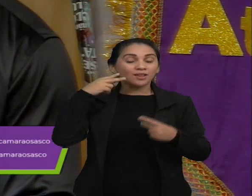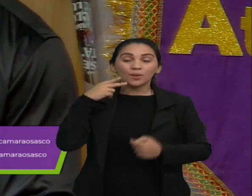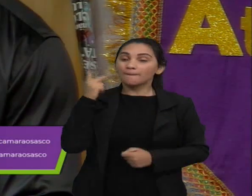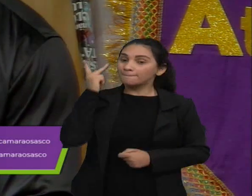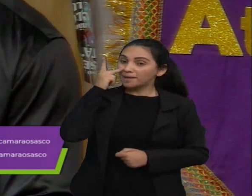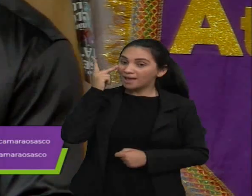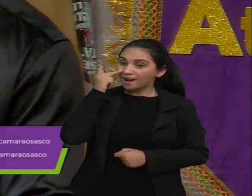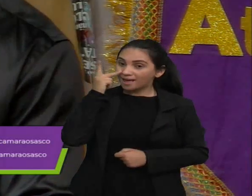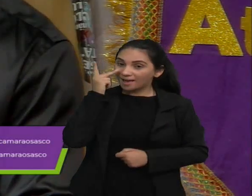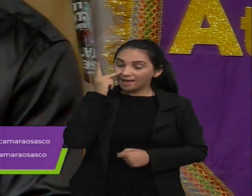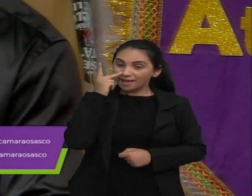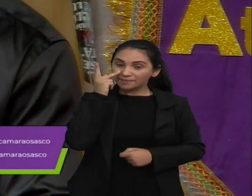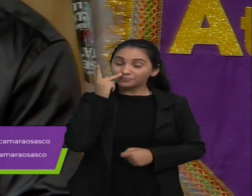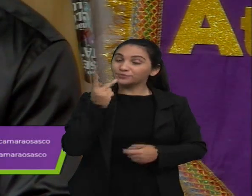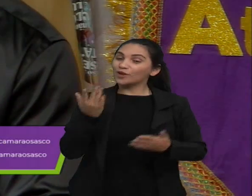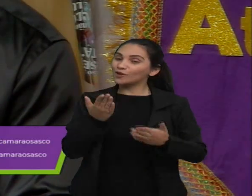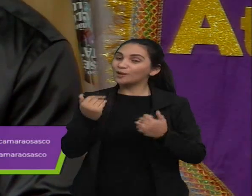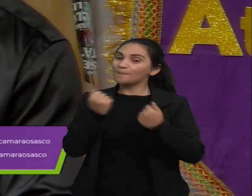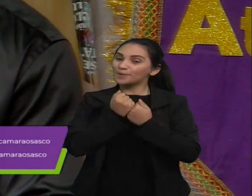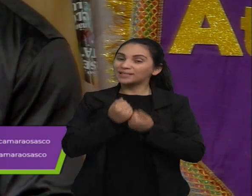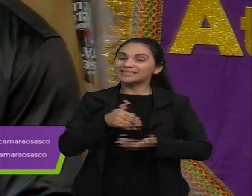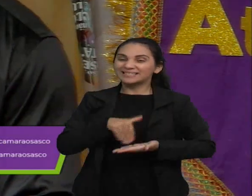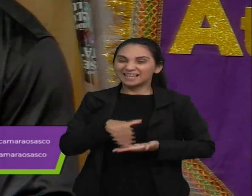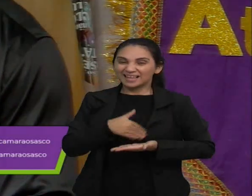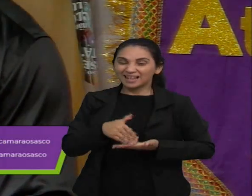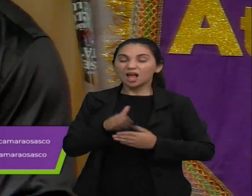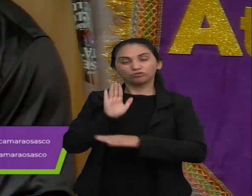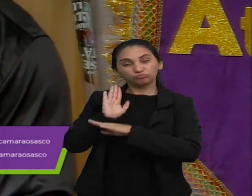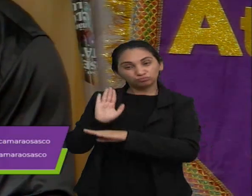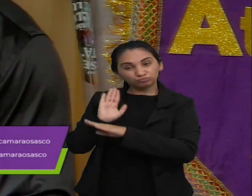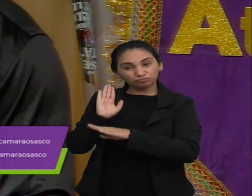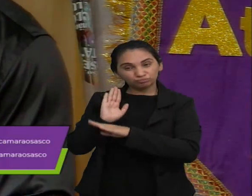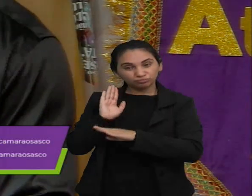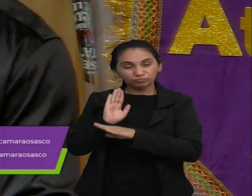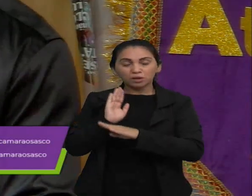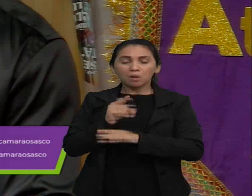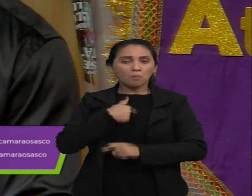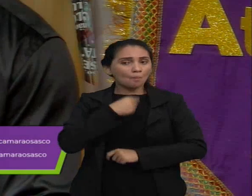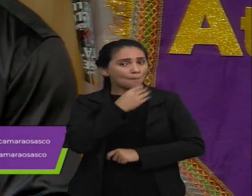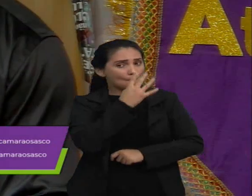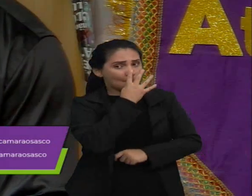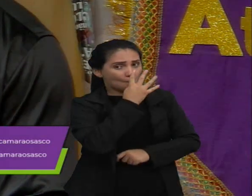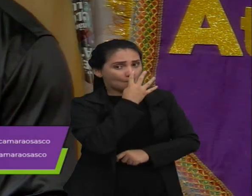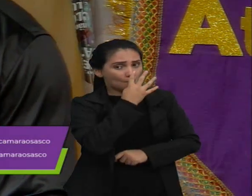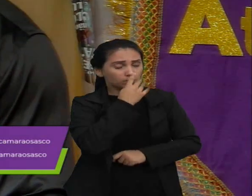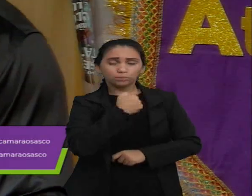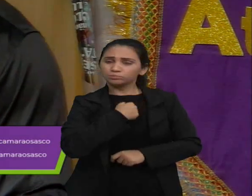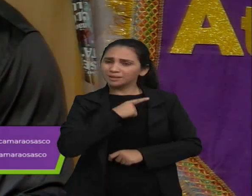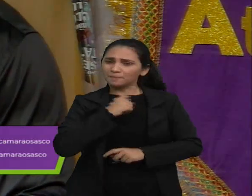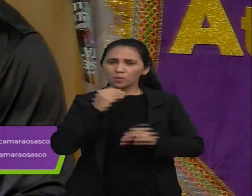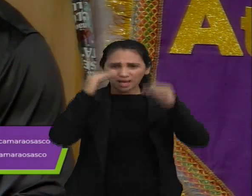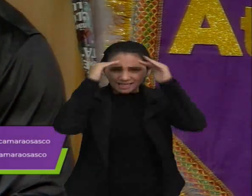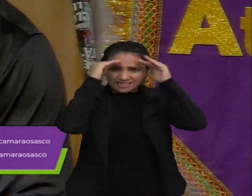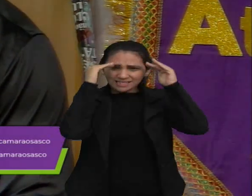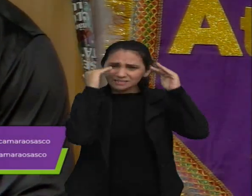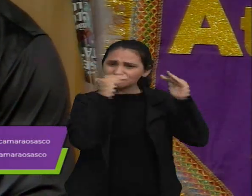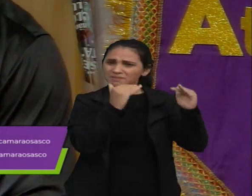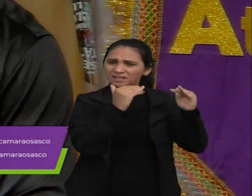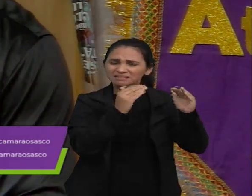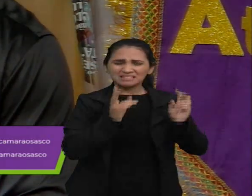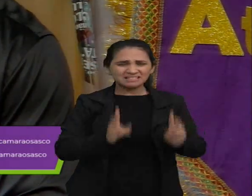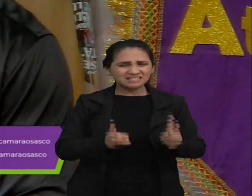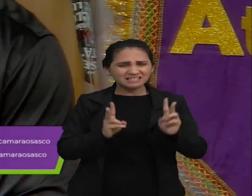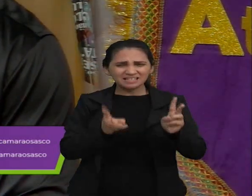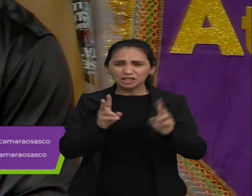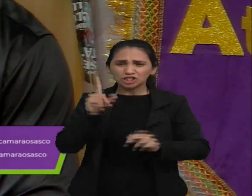Cândida hoje como secretário um grande guerreiro lutador uma pessoa que eu admiro muito tenho muito respeito um cara que está na